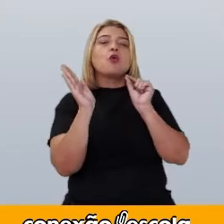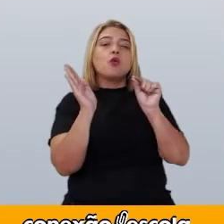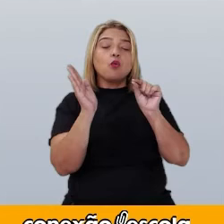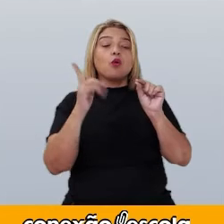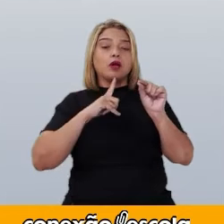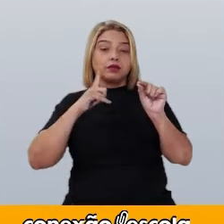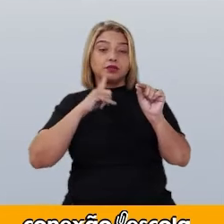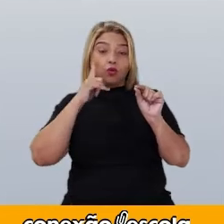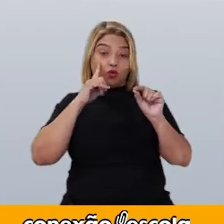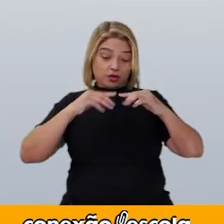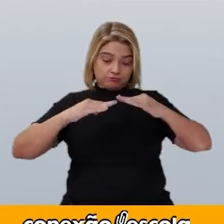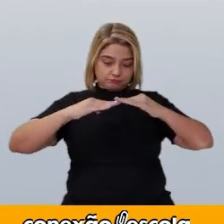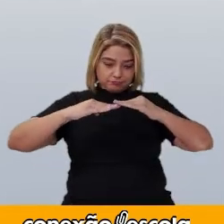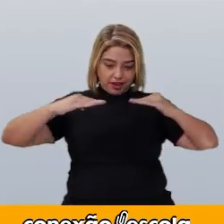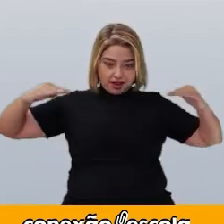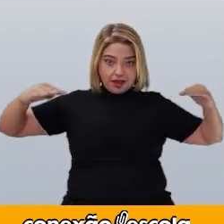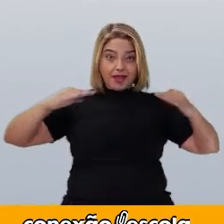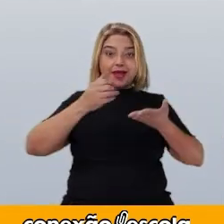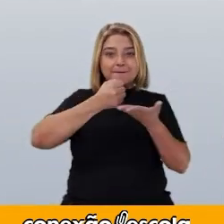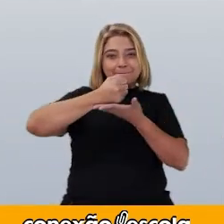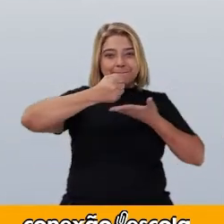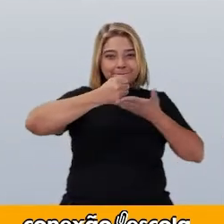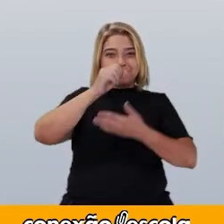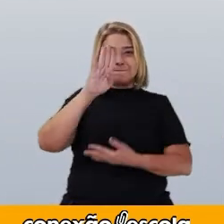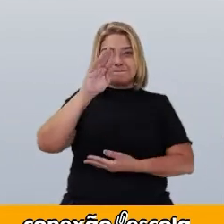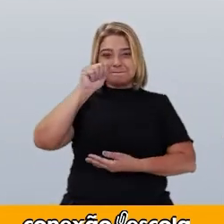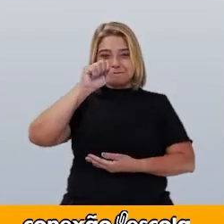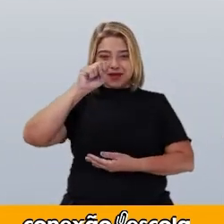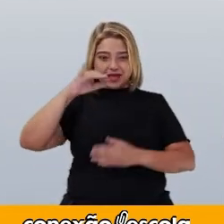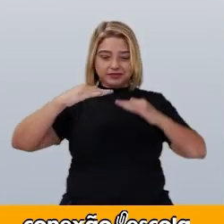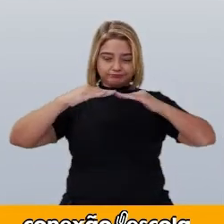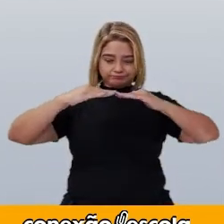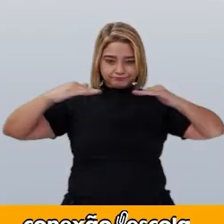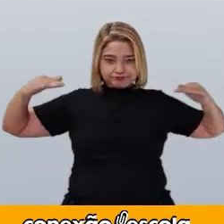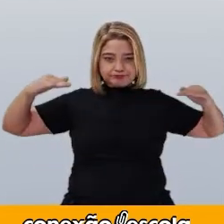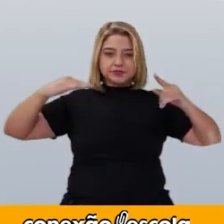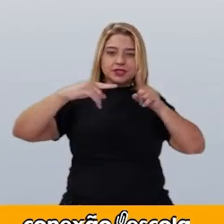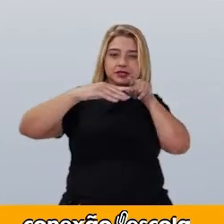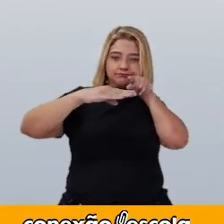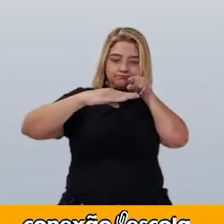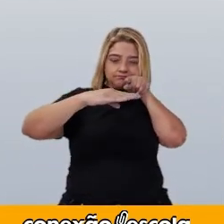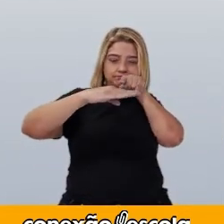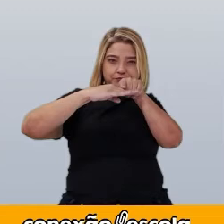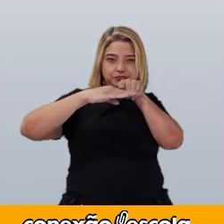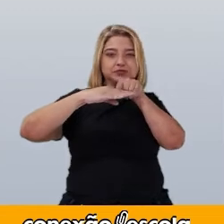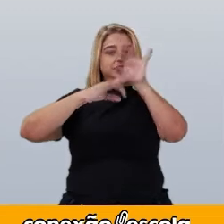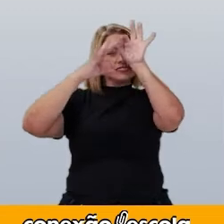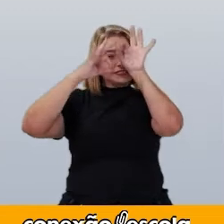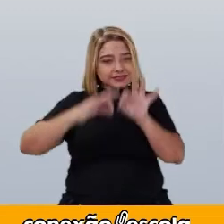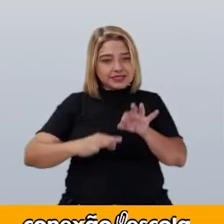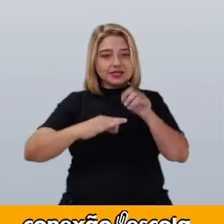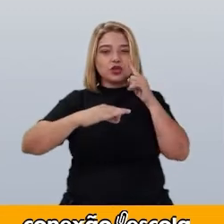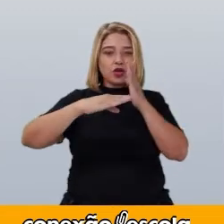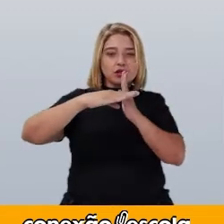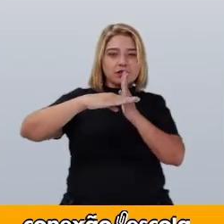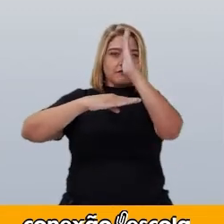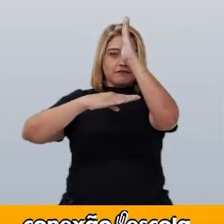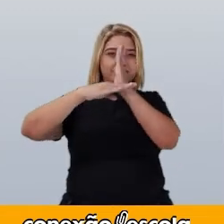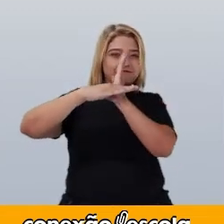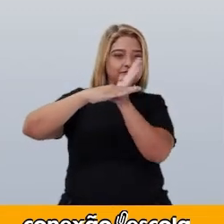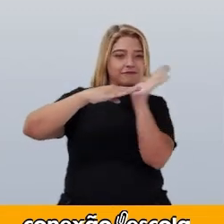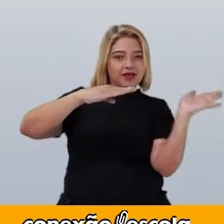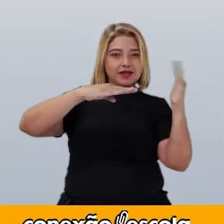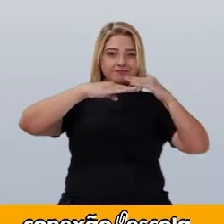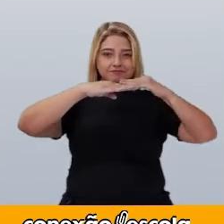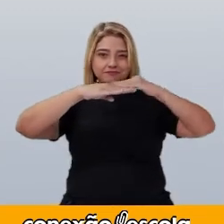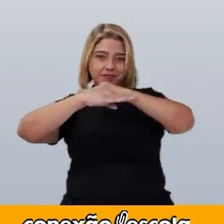mais escura embaixo. O ponto central deve estar em cima do ponto de encontro dessas retas da